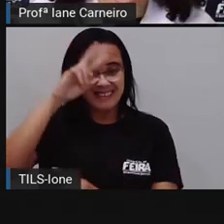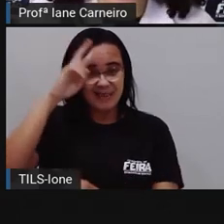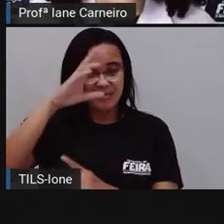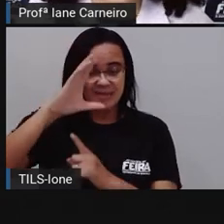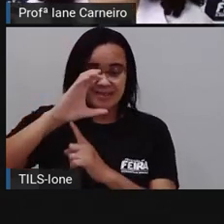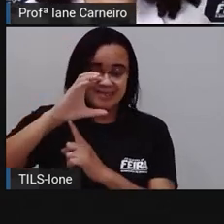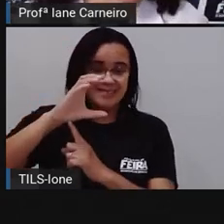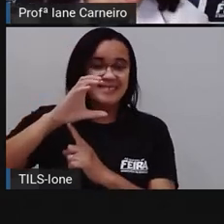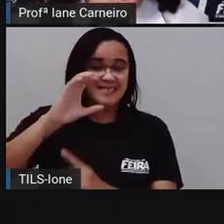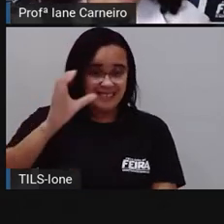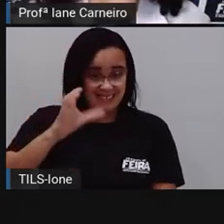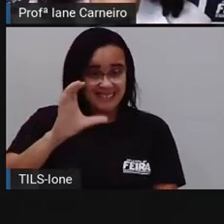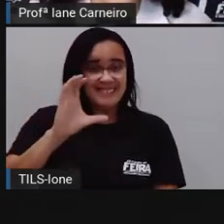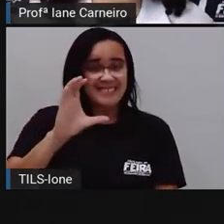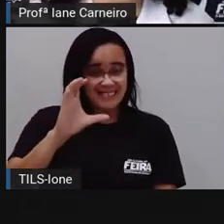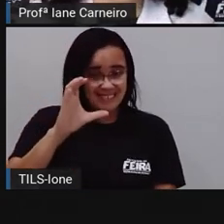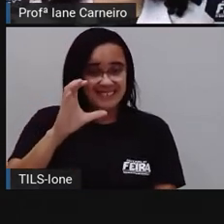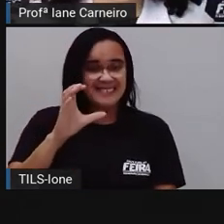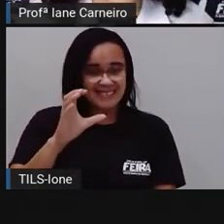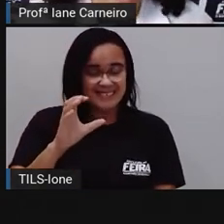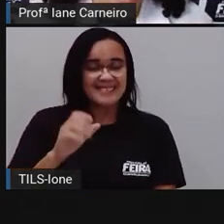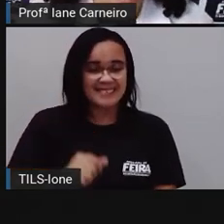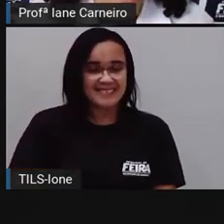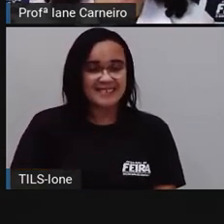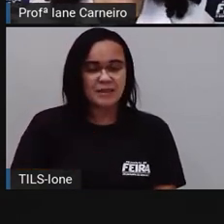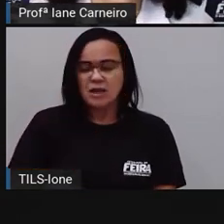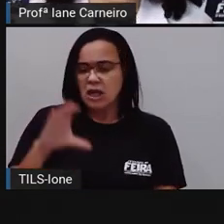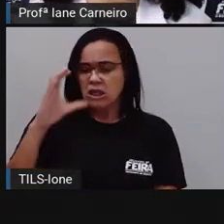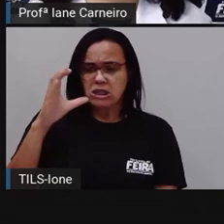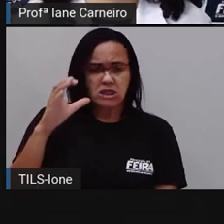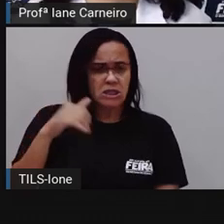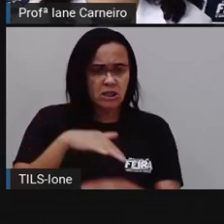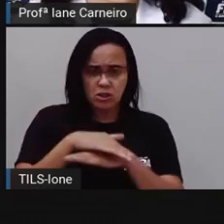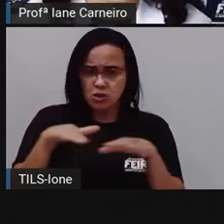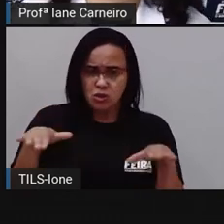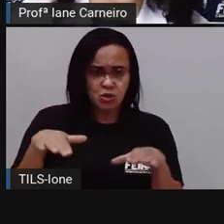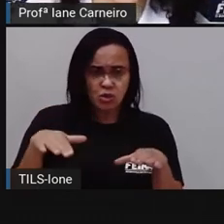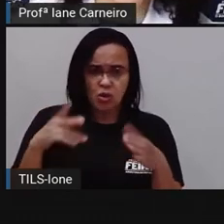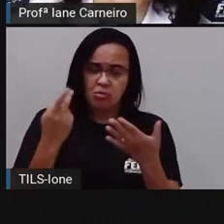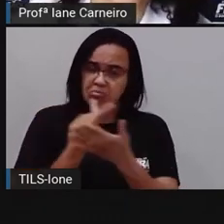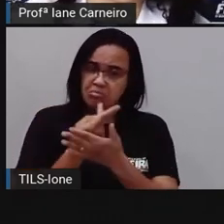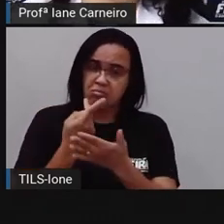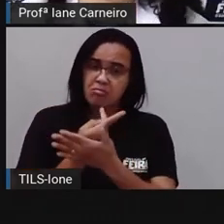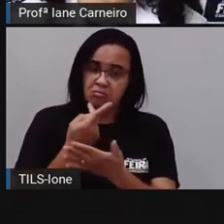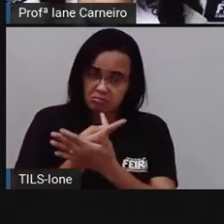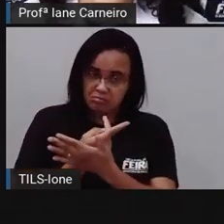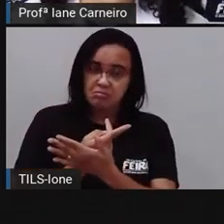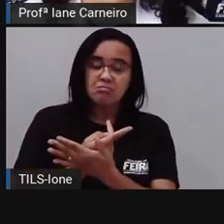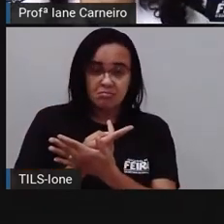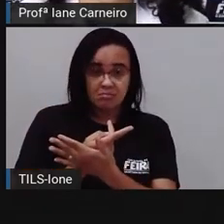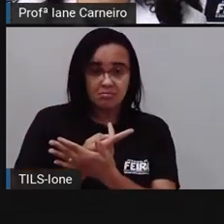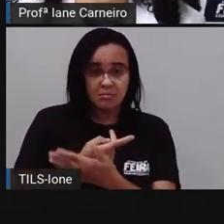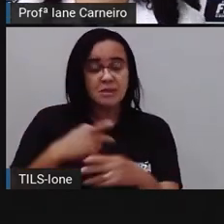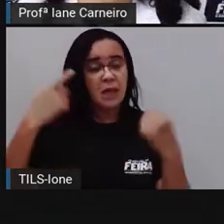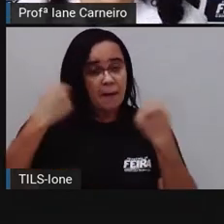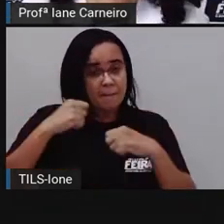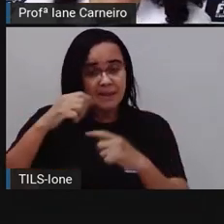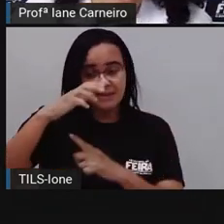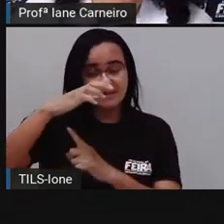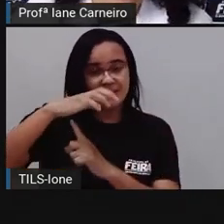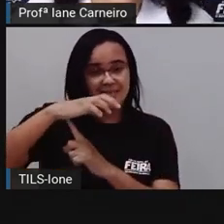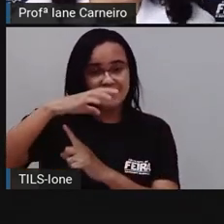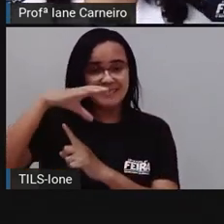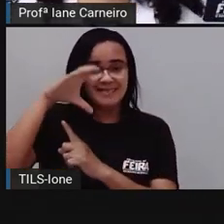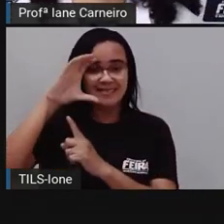o C cedilha. Porque se a gente colocar o C comum, ó, vai ficar onca, tá certo? E não é onca,